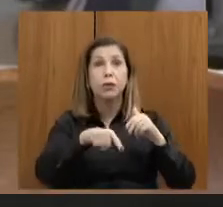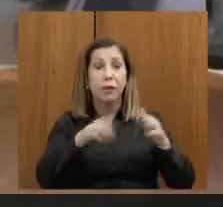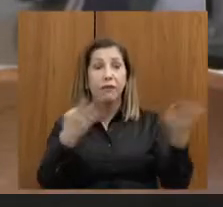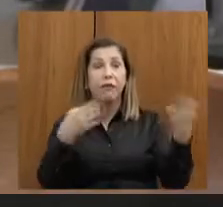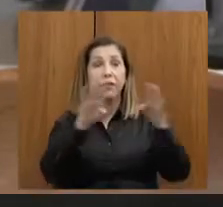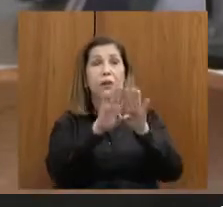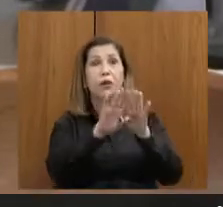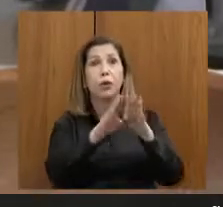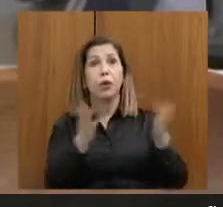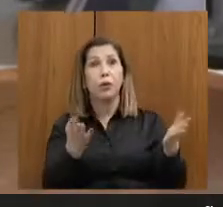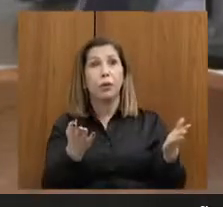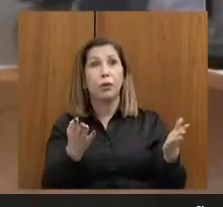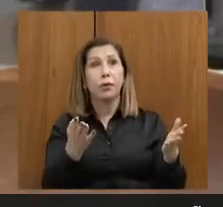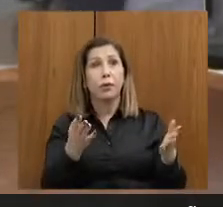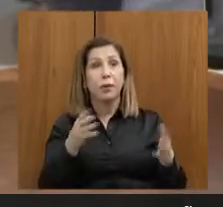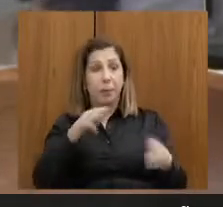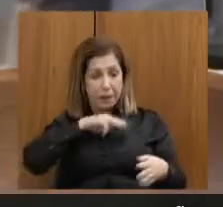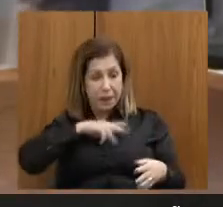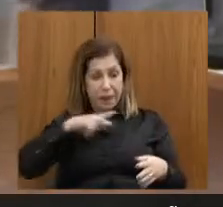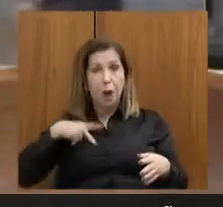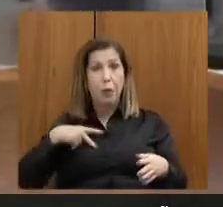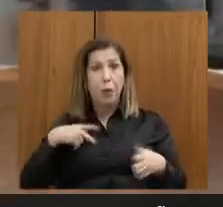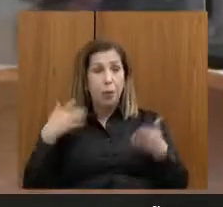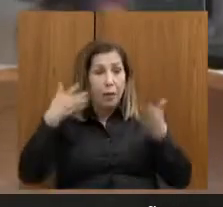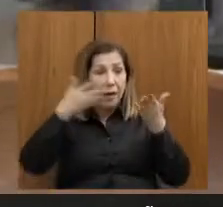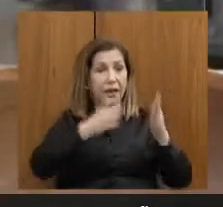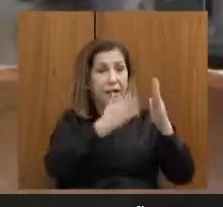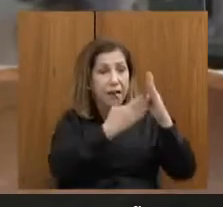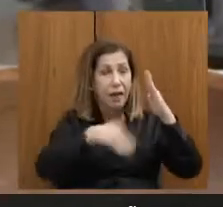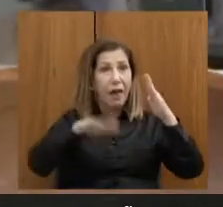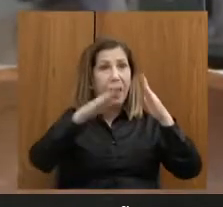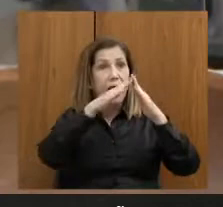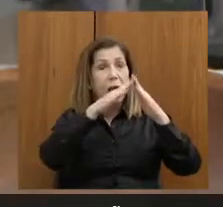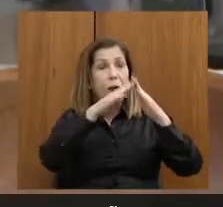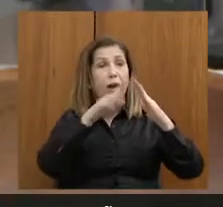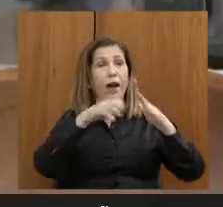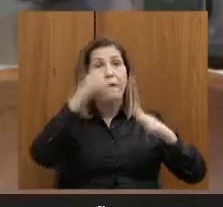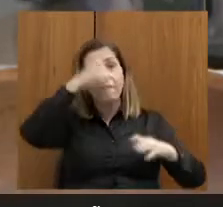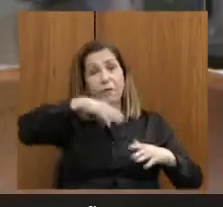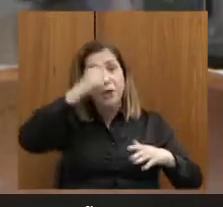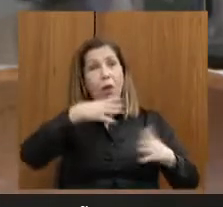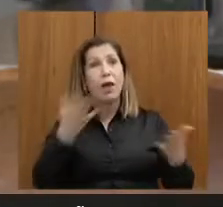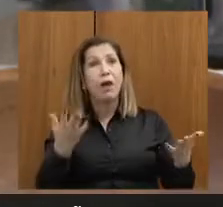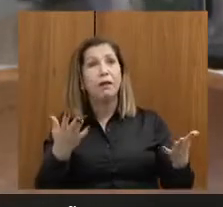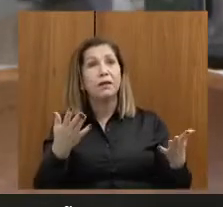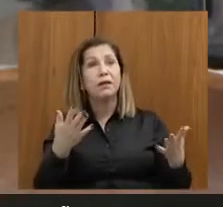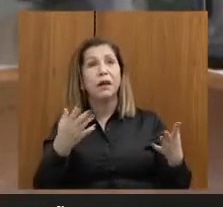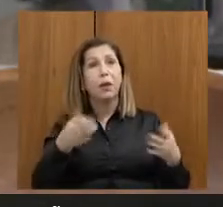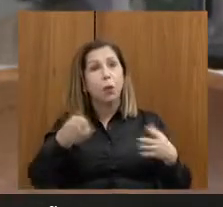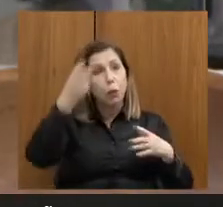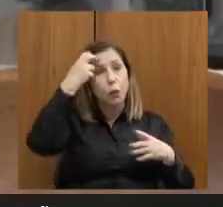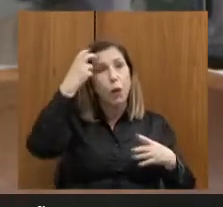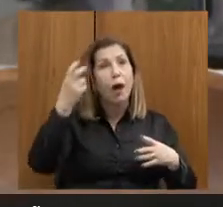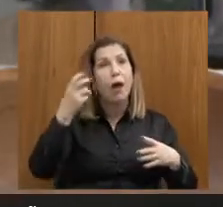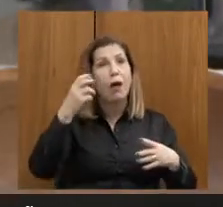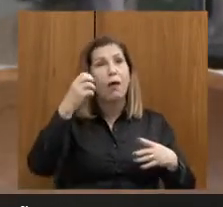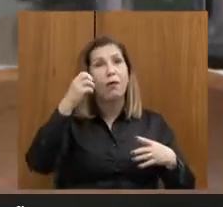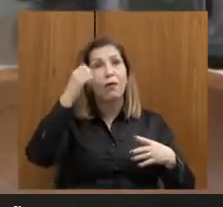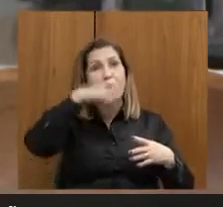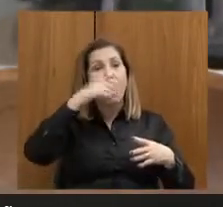Pública que entra dentro do terreno e pratica violência viu Nessa cultural violento identitária a